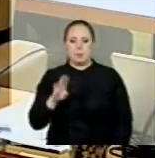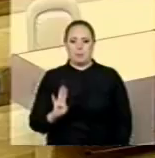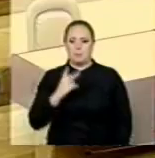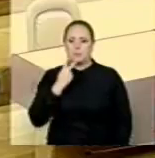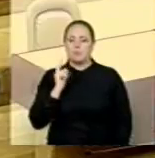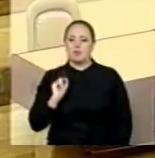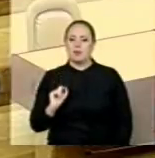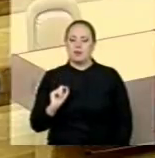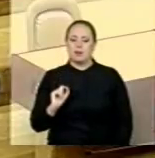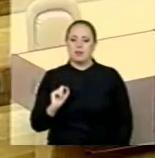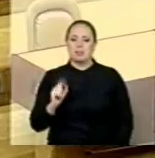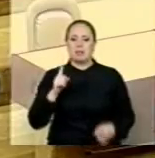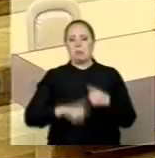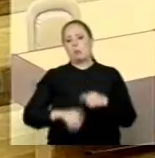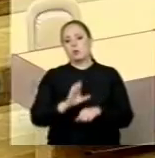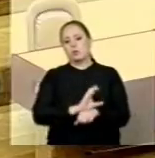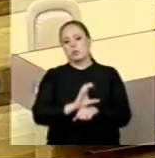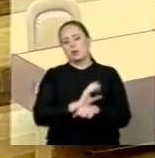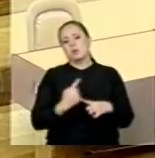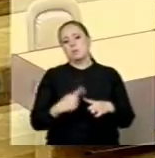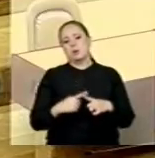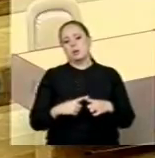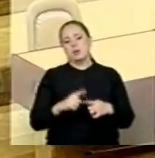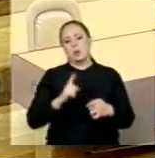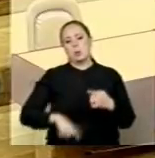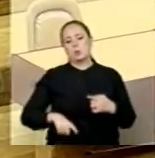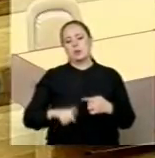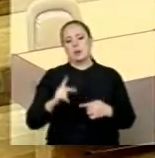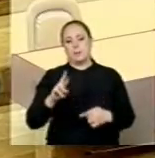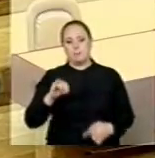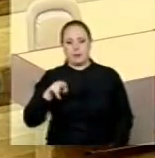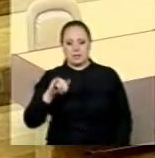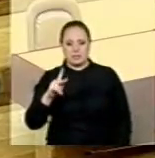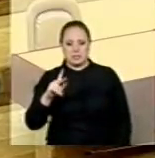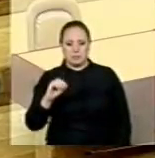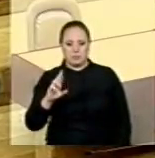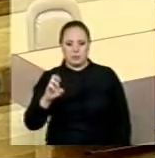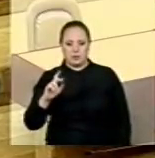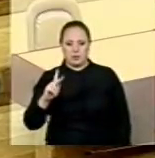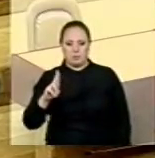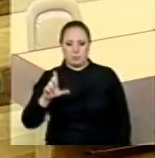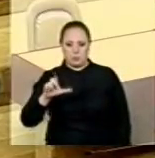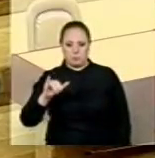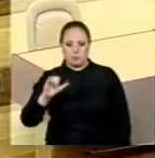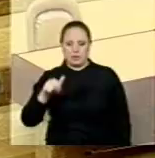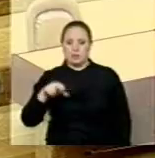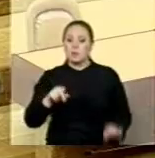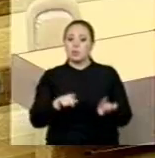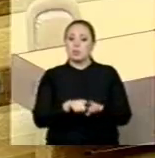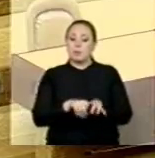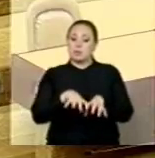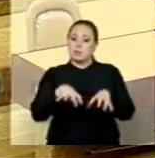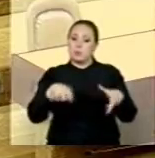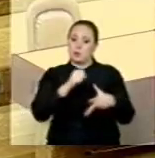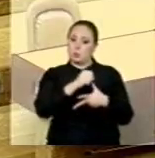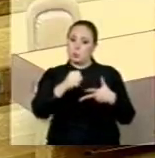que os dispositivos são inconstitucionais por violarem o princípio republicano e o da separação dos poderes nos termos